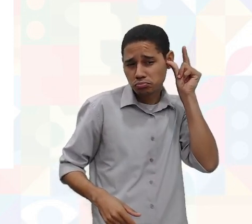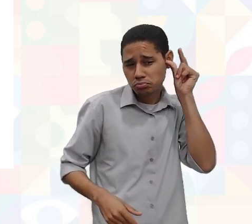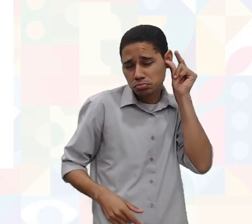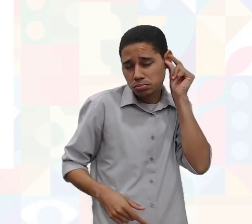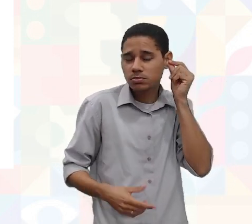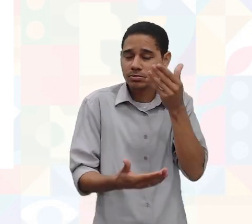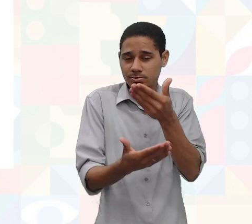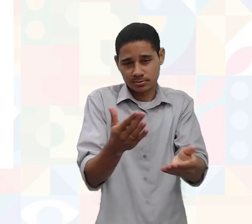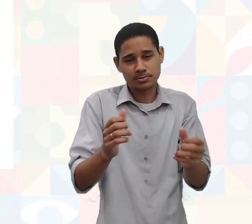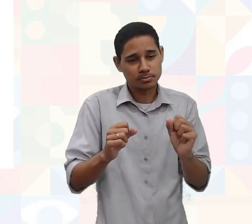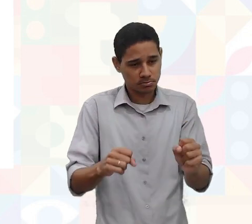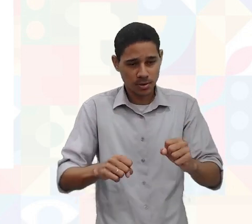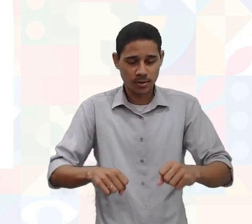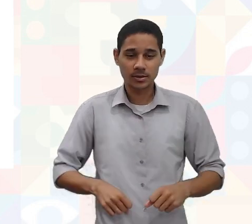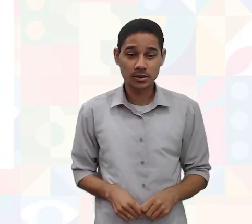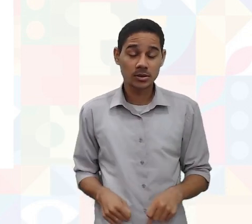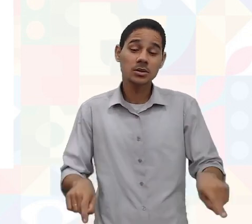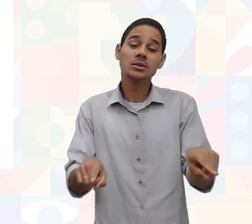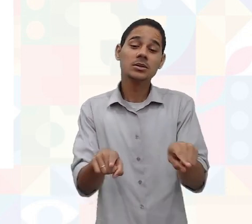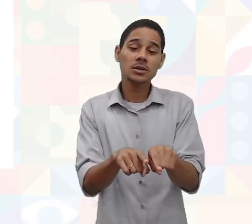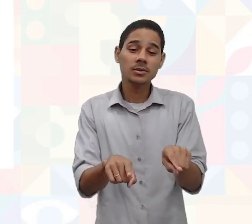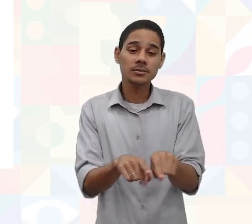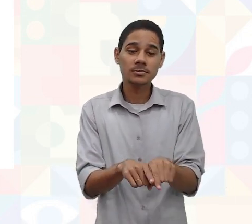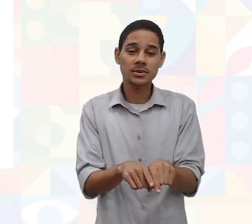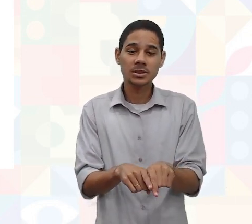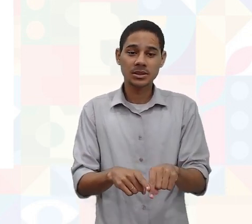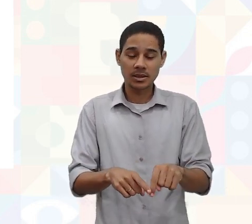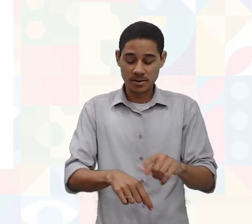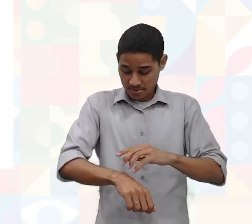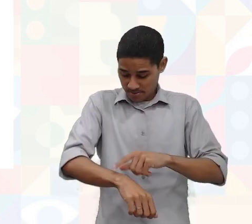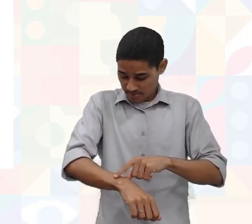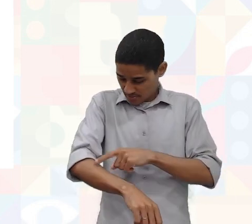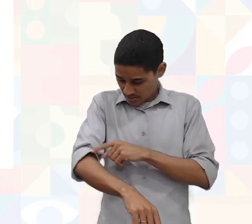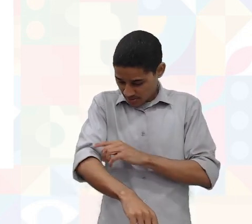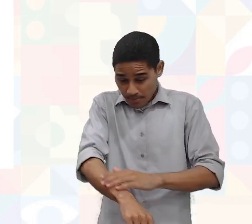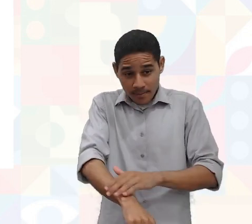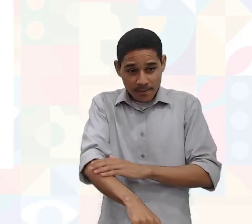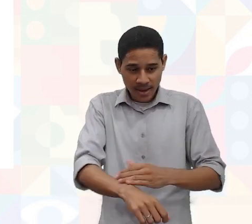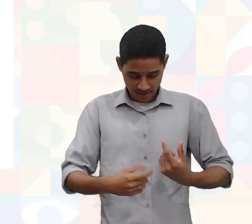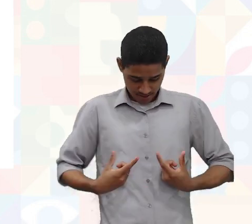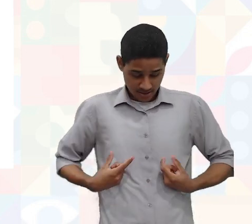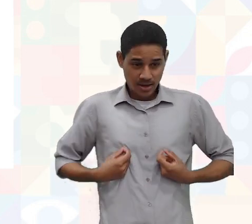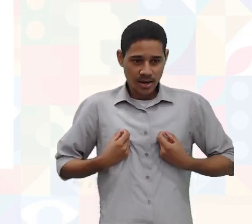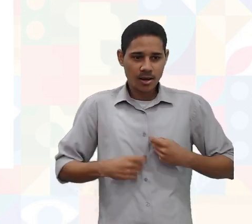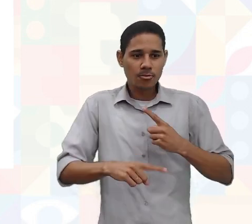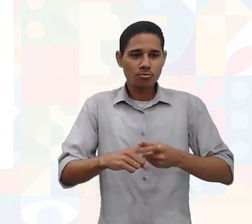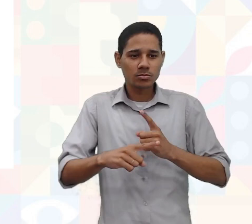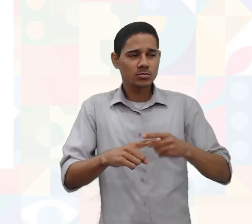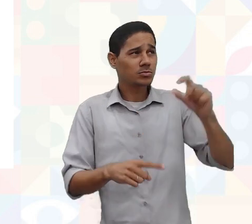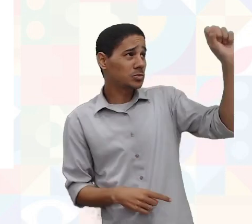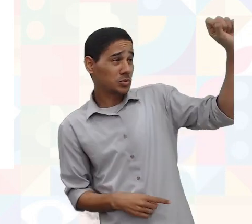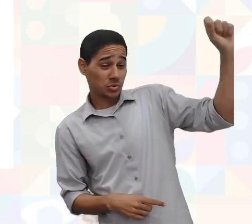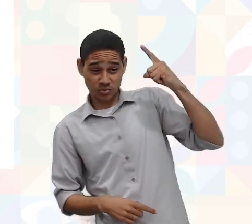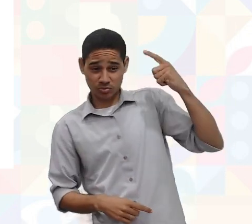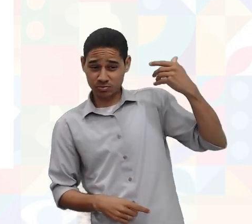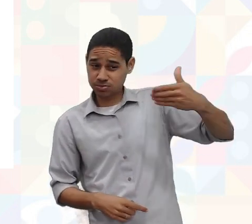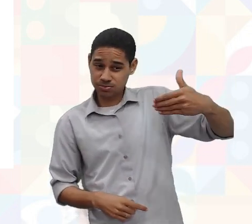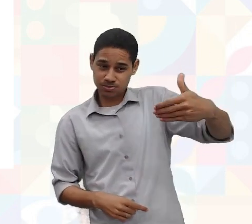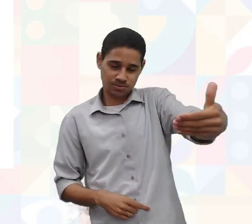e podendo também provocar câncer de pele devido à exposição constante ao sol.